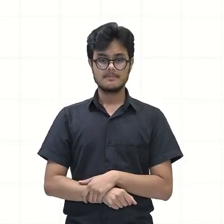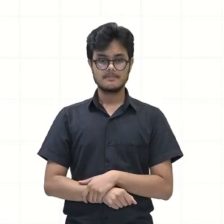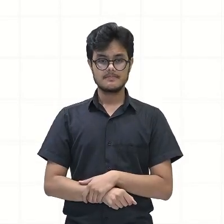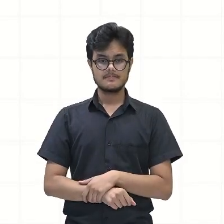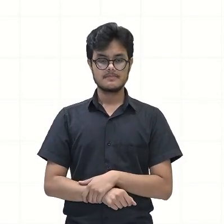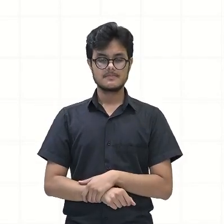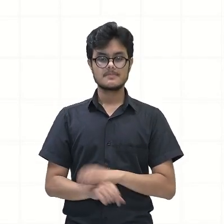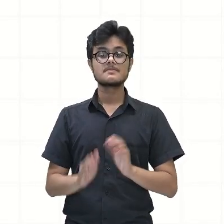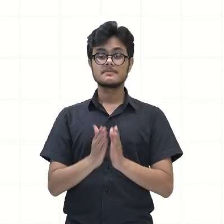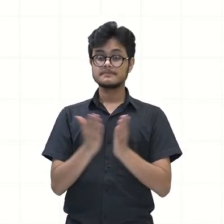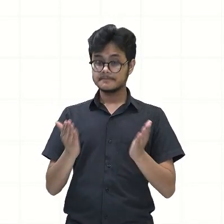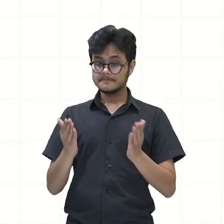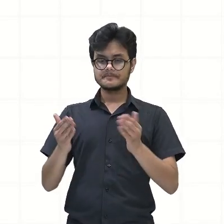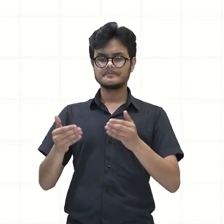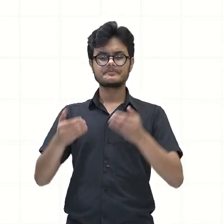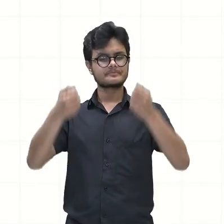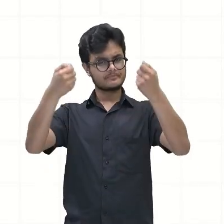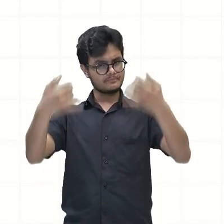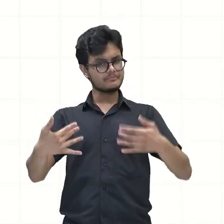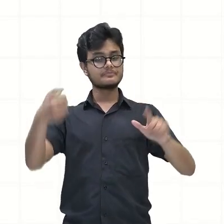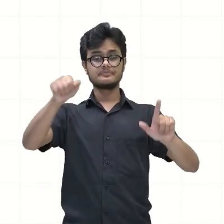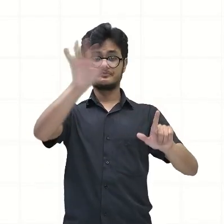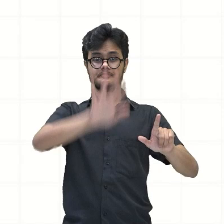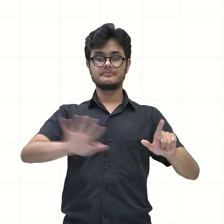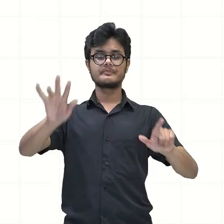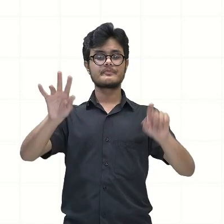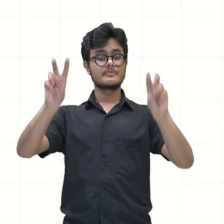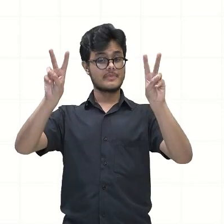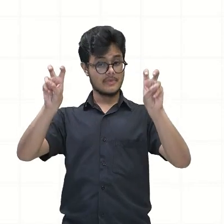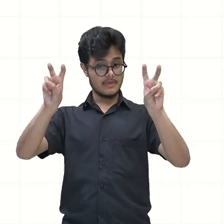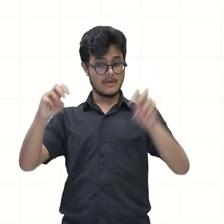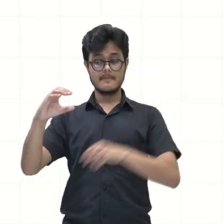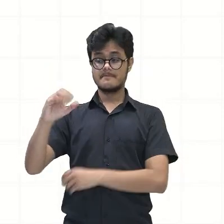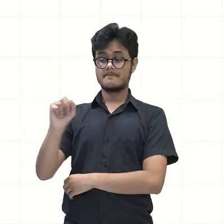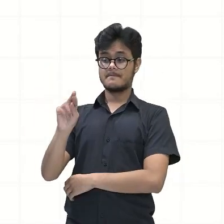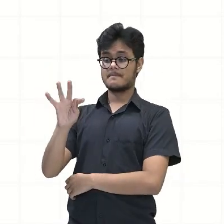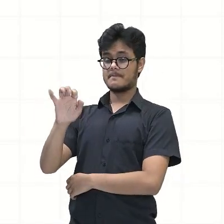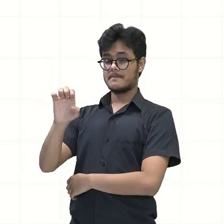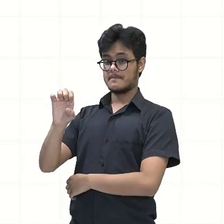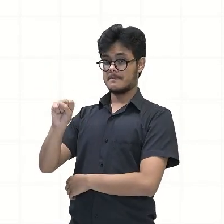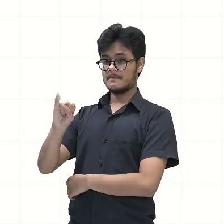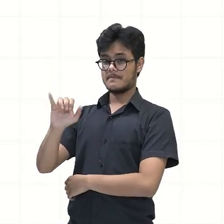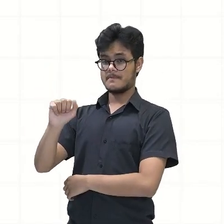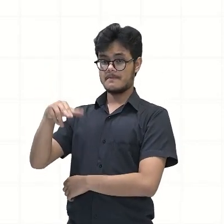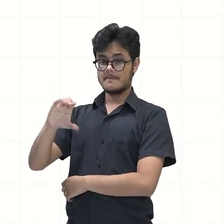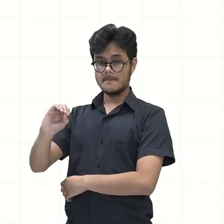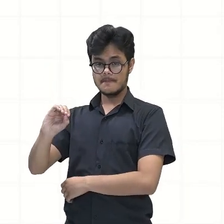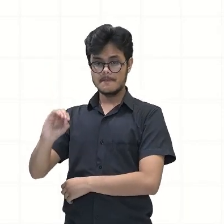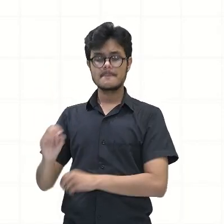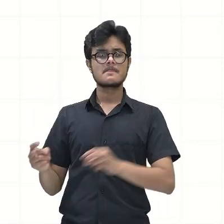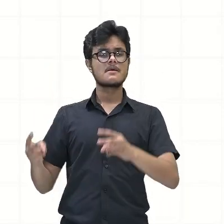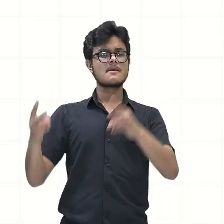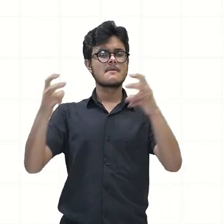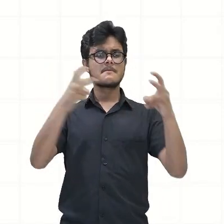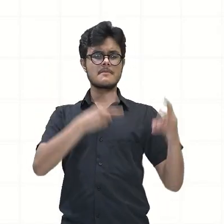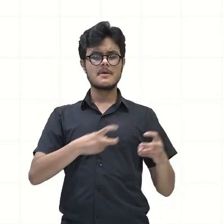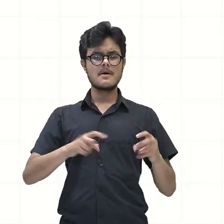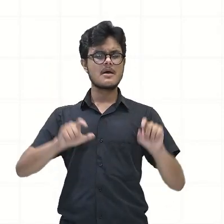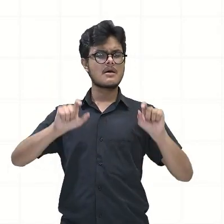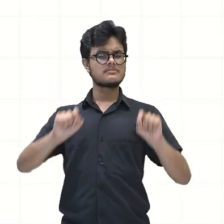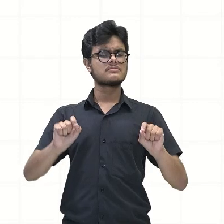Então, continuando aí sobre o plano cartesiano, né, nós vamos verificar o que seria